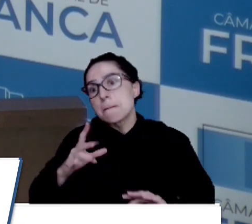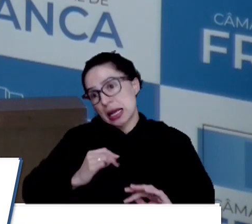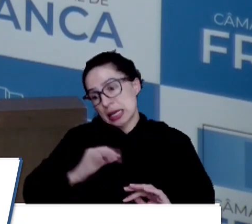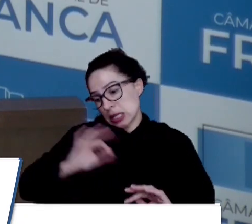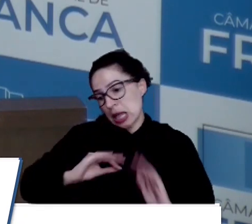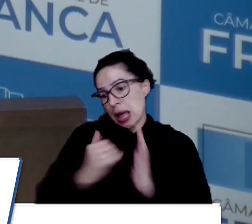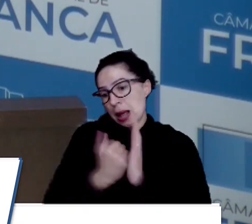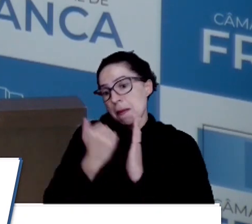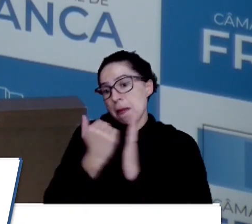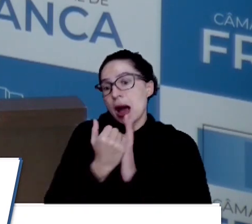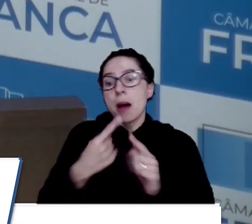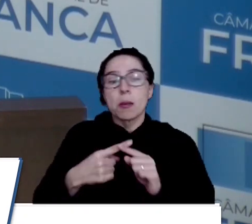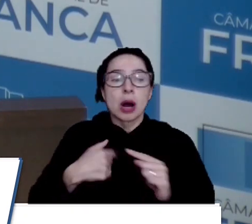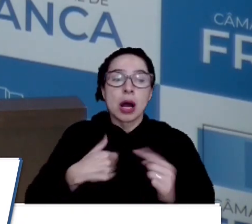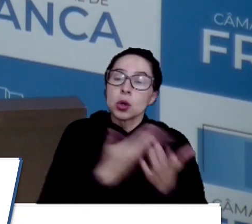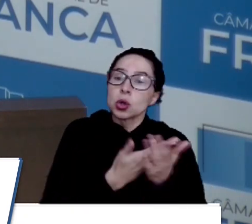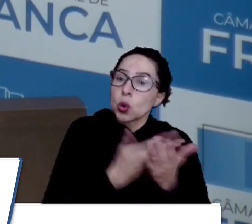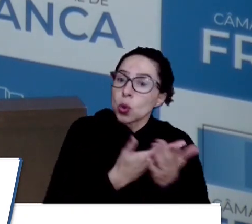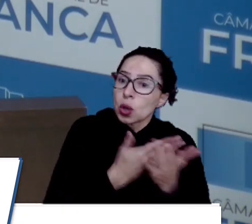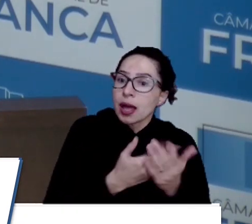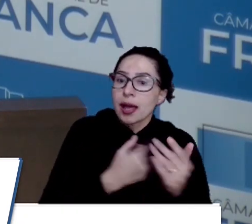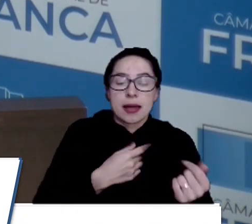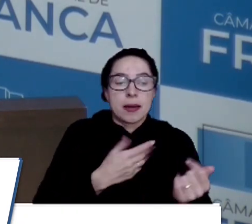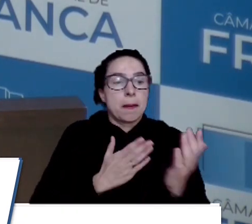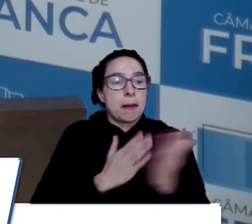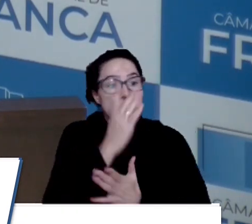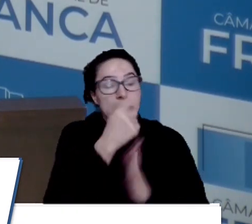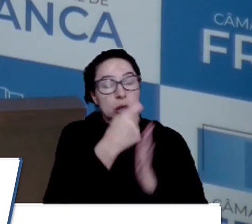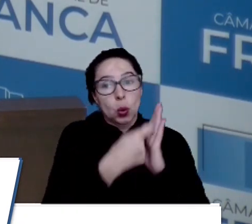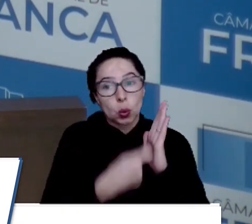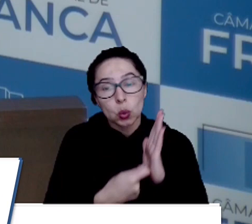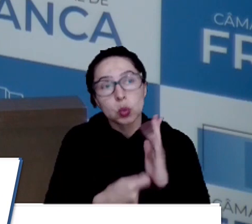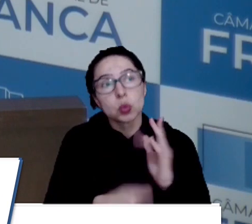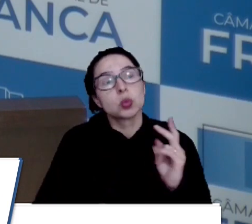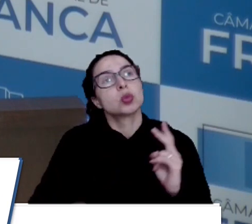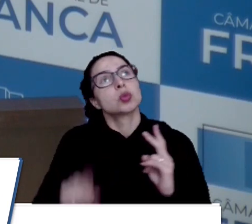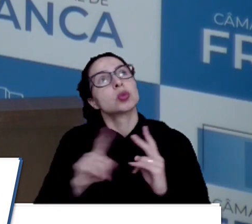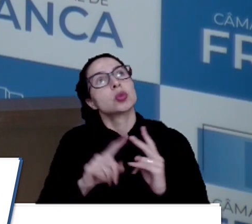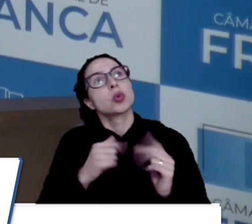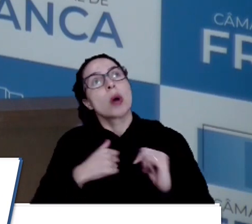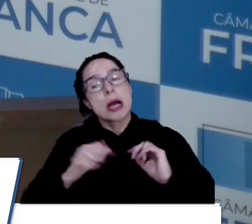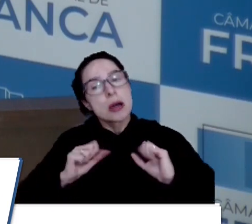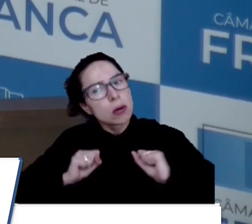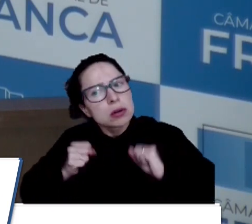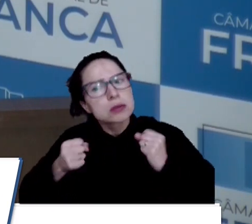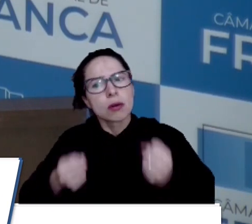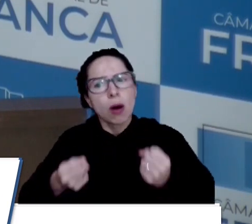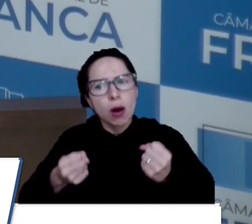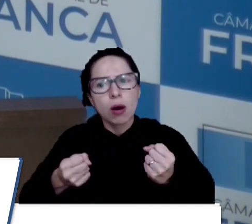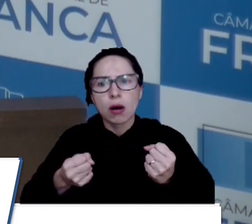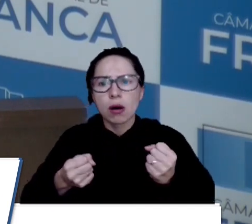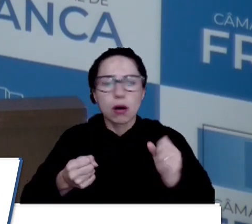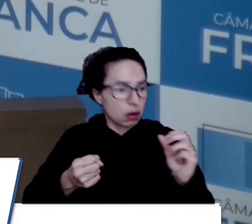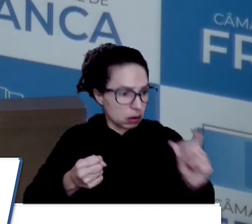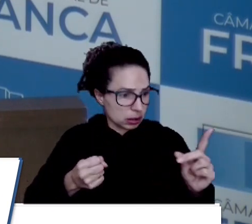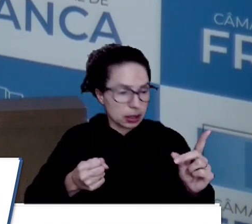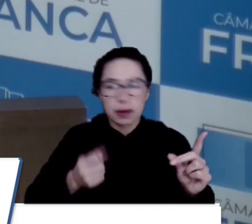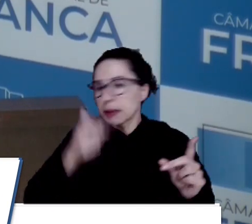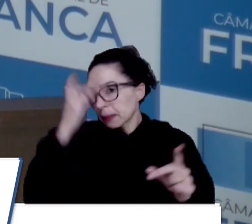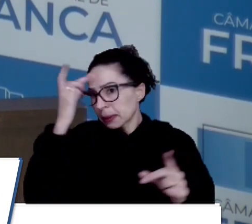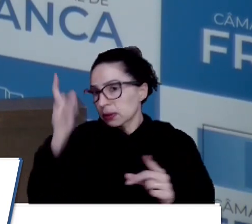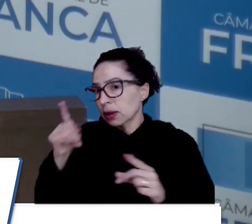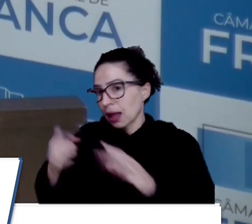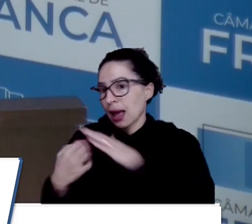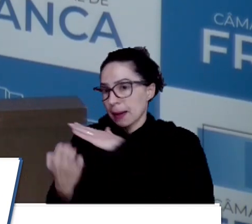eu estudei, eu passei num concurso, eu me esforcei. Mas o cara que está dentro de uma fábrica agora,